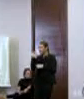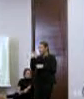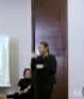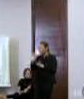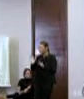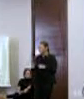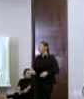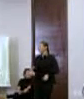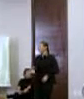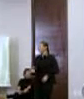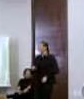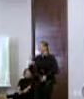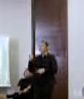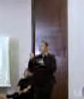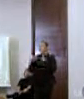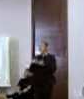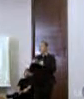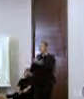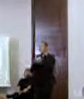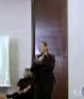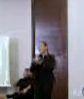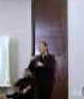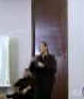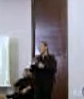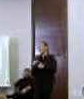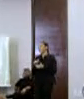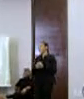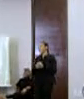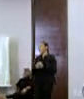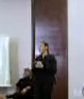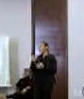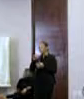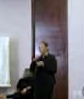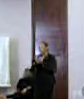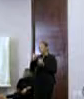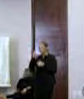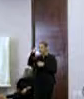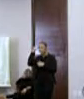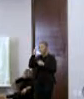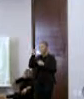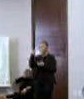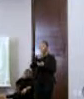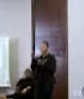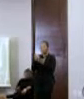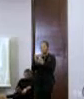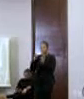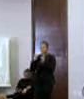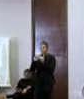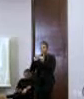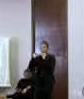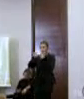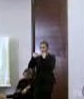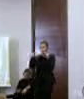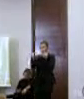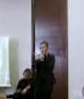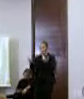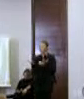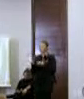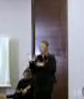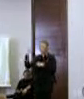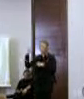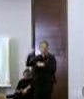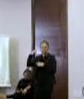termo final. Isso aqui começou... A ideia de viabilizar isso é muito tempo, já havia muito tempo. Como a